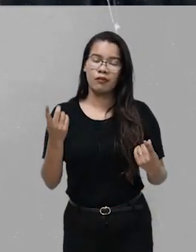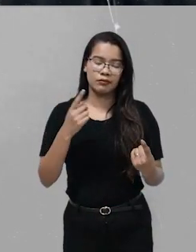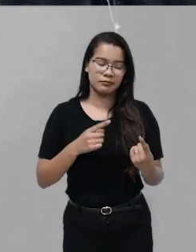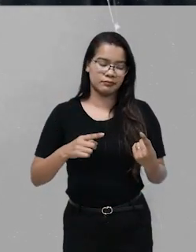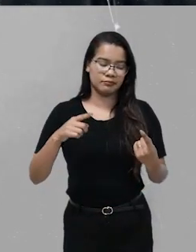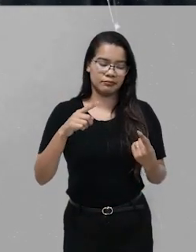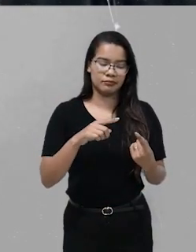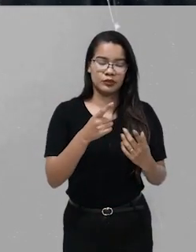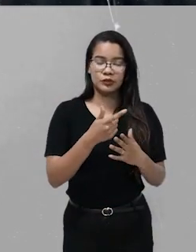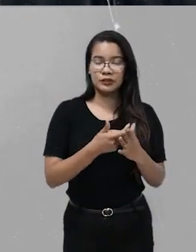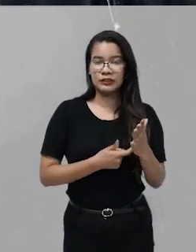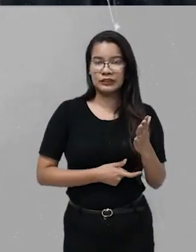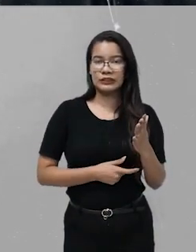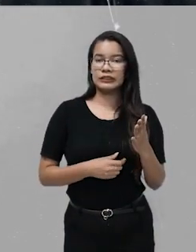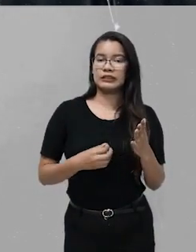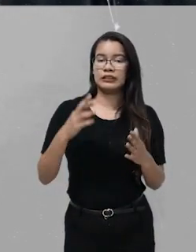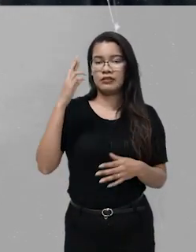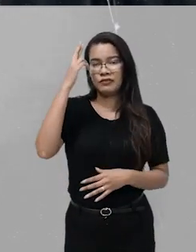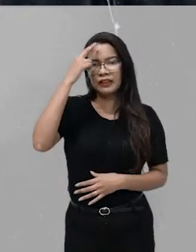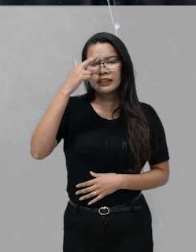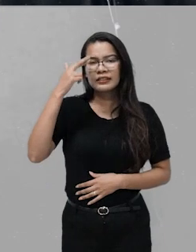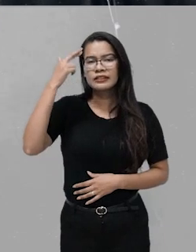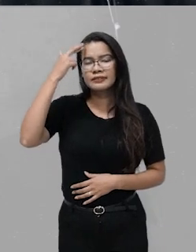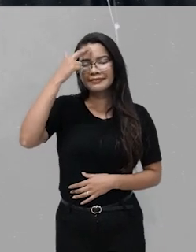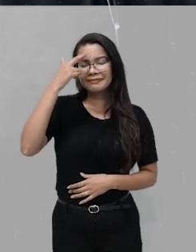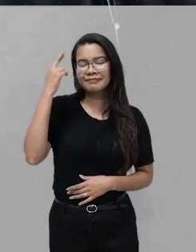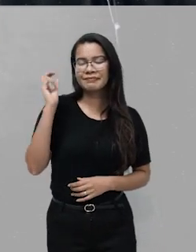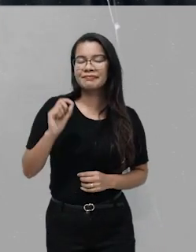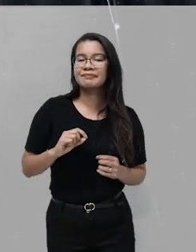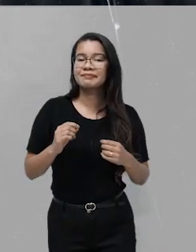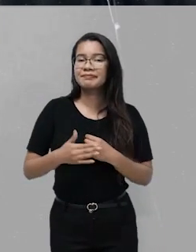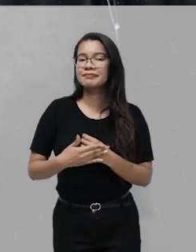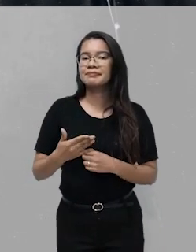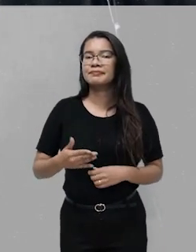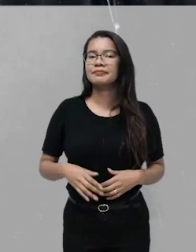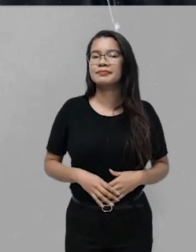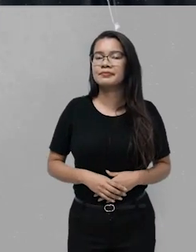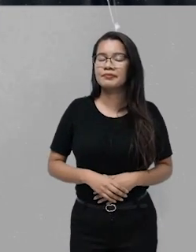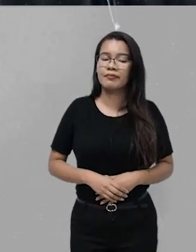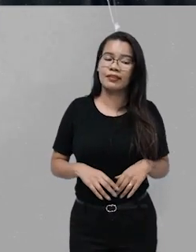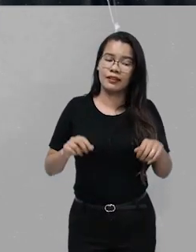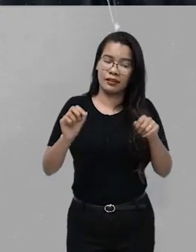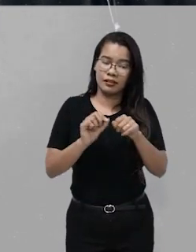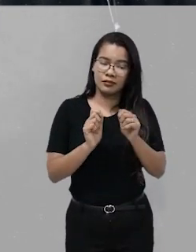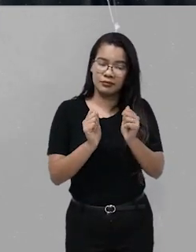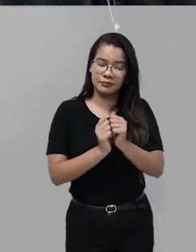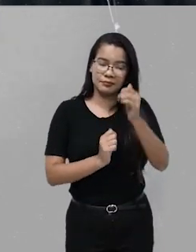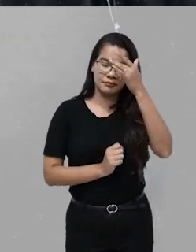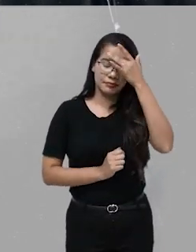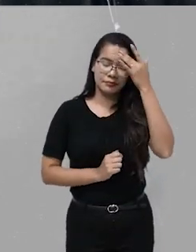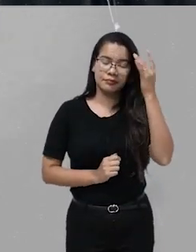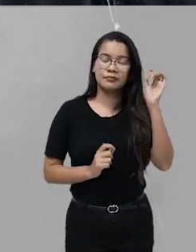Entreter, despertar a reflexão, o que mais? Fazer com que as pessoas